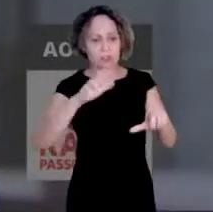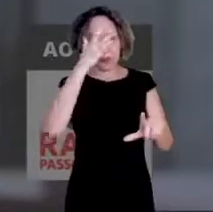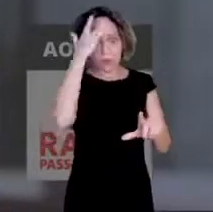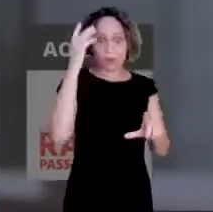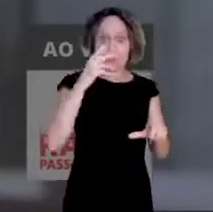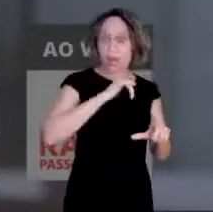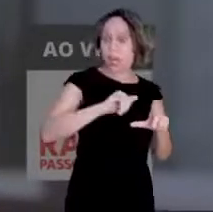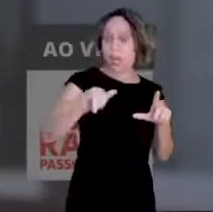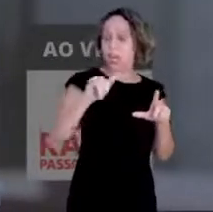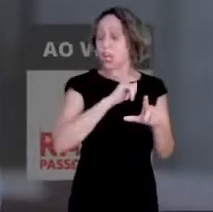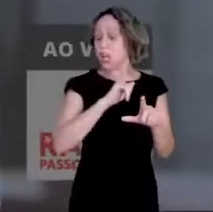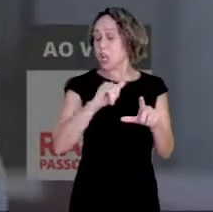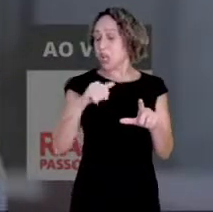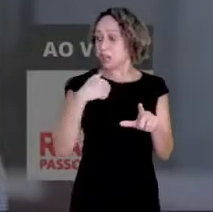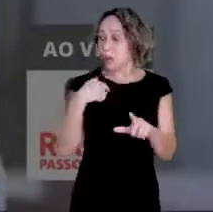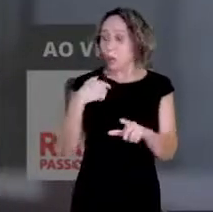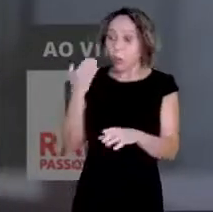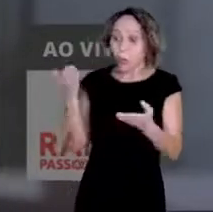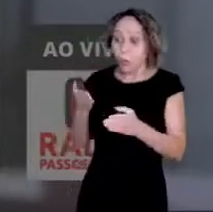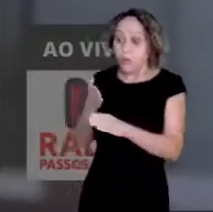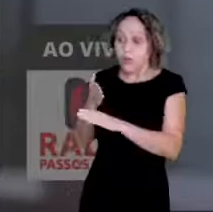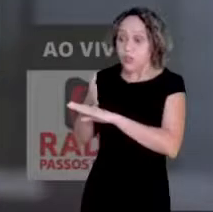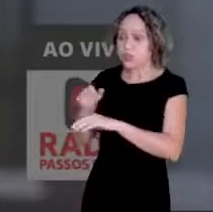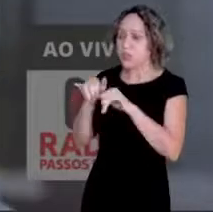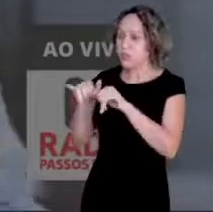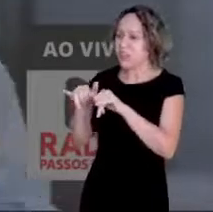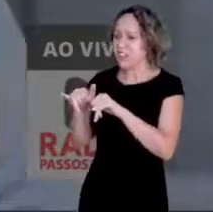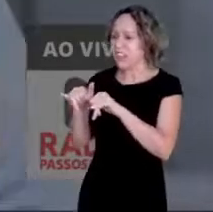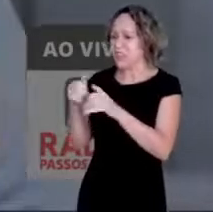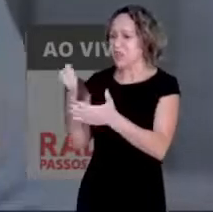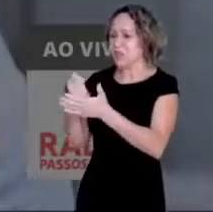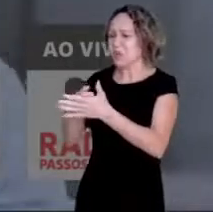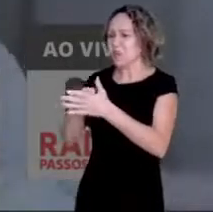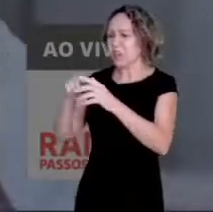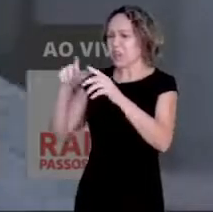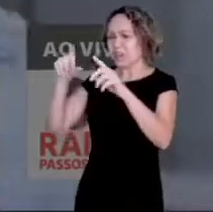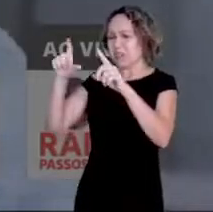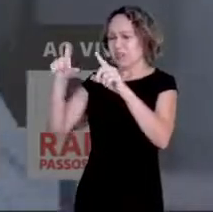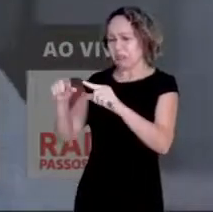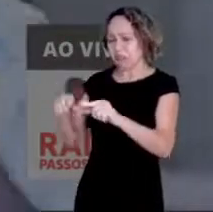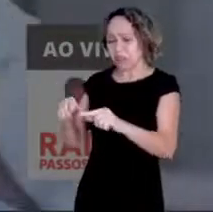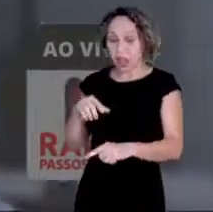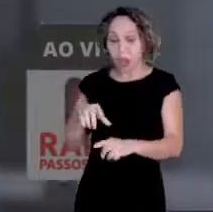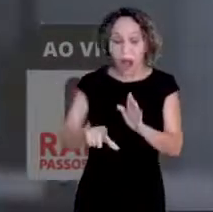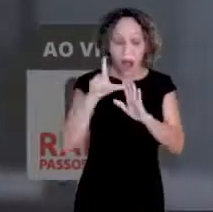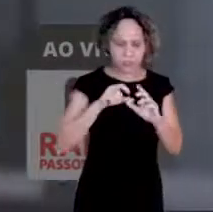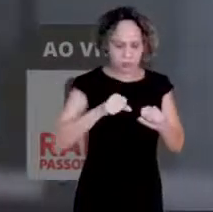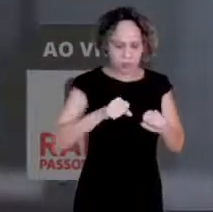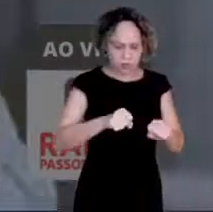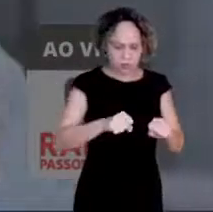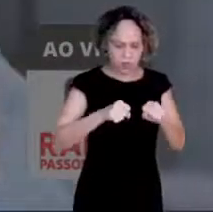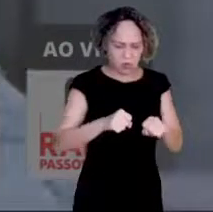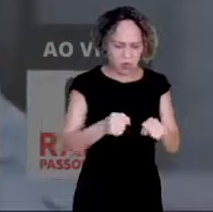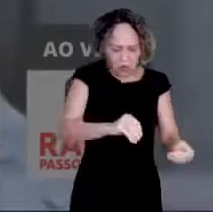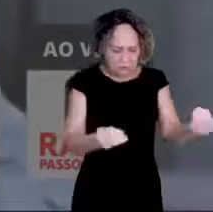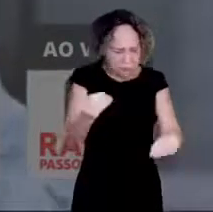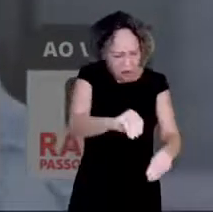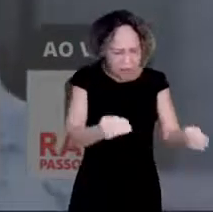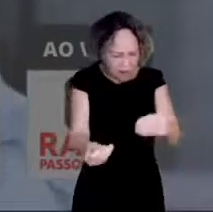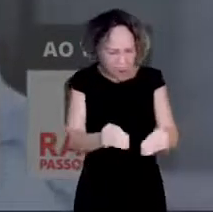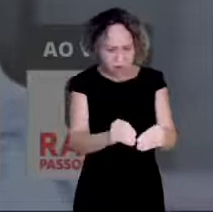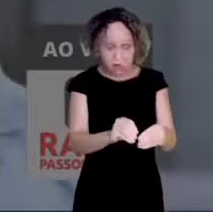só aumentou muito o PRONAF, como a gente tinha programa de garantir a compra do alimento para que o